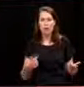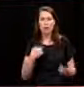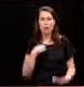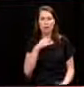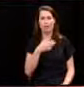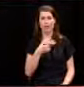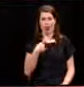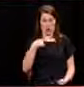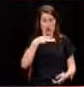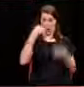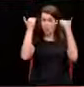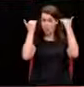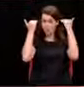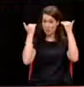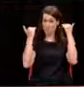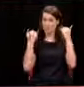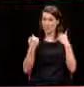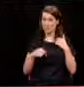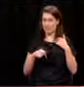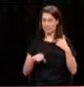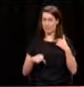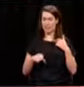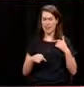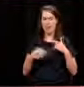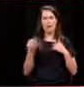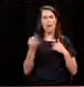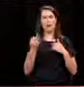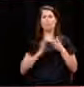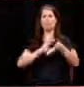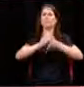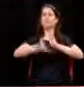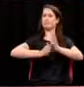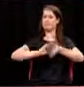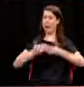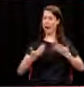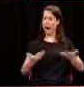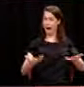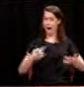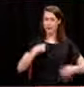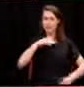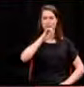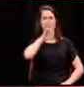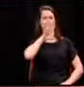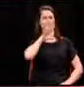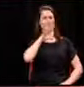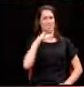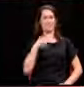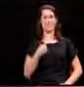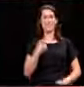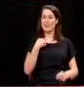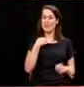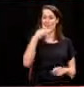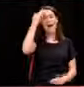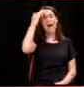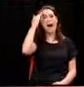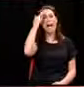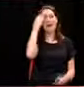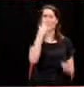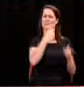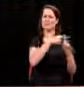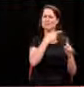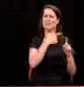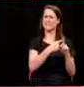ter a informação gestual, o que me surpreende pela positiva,